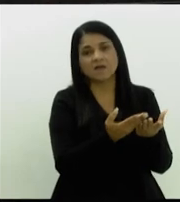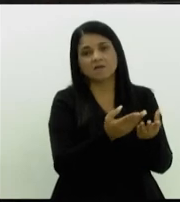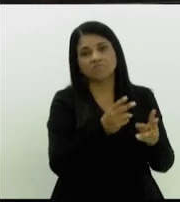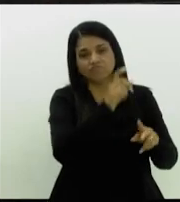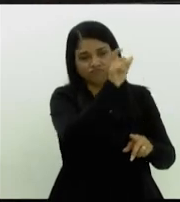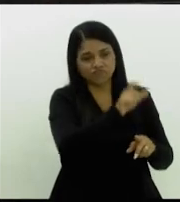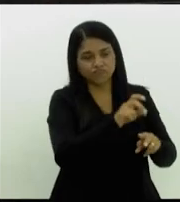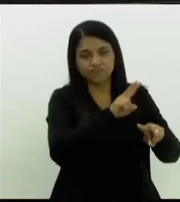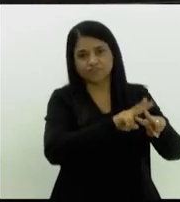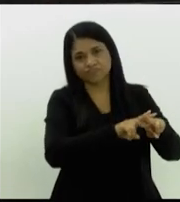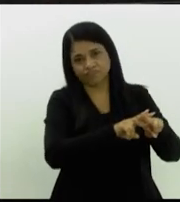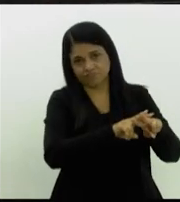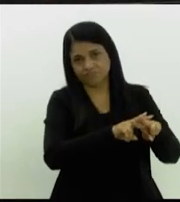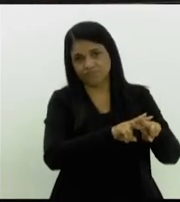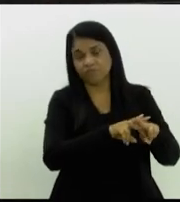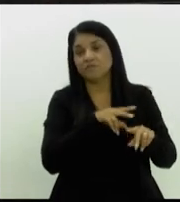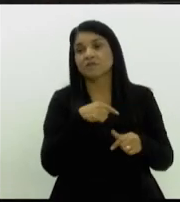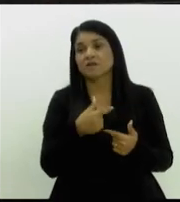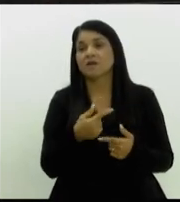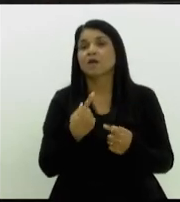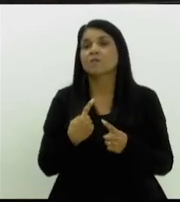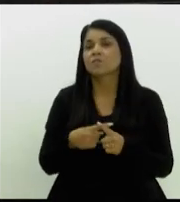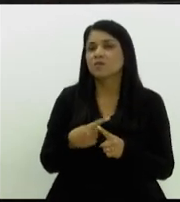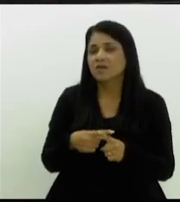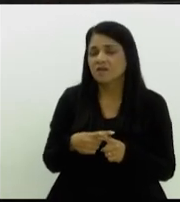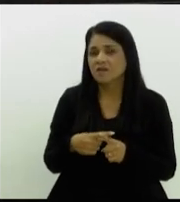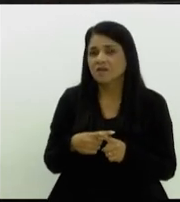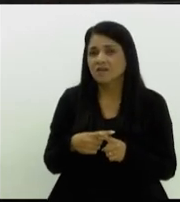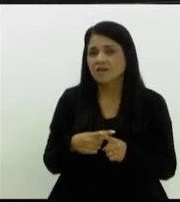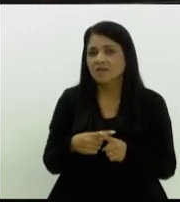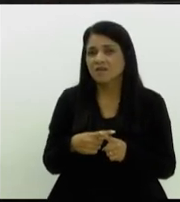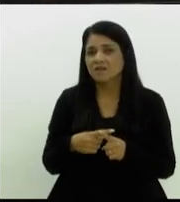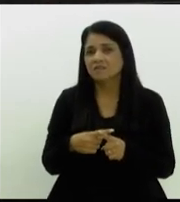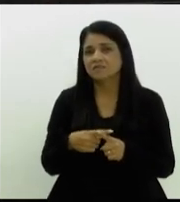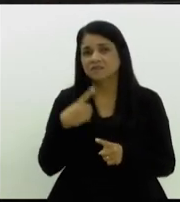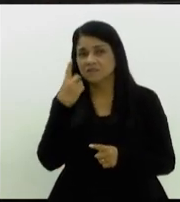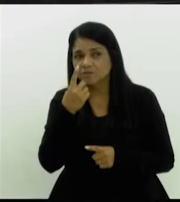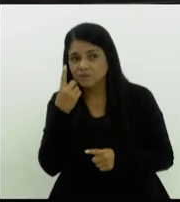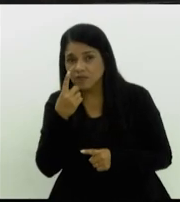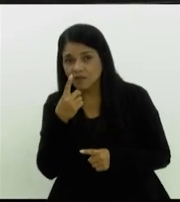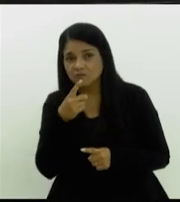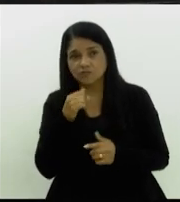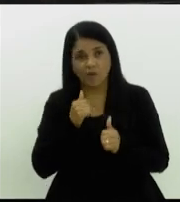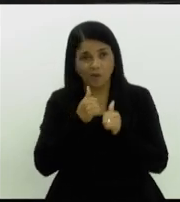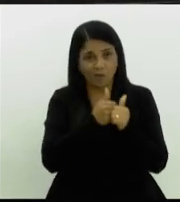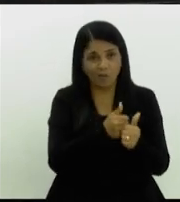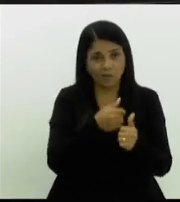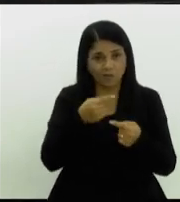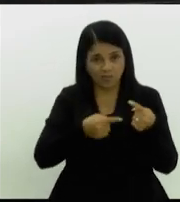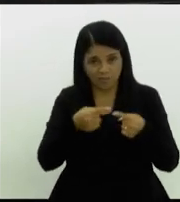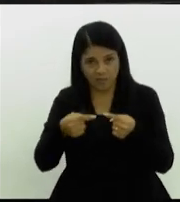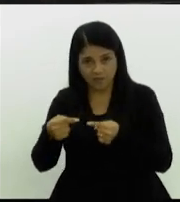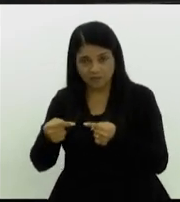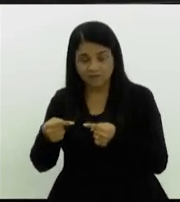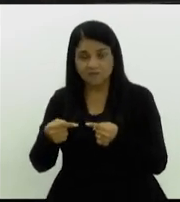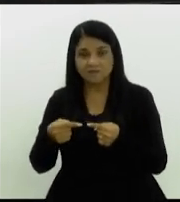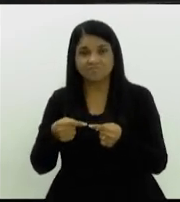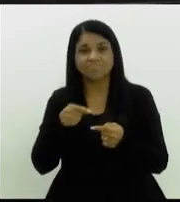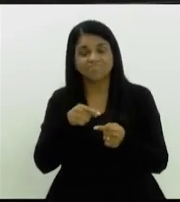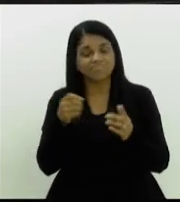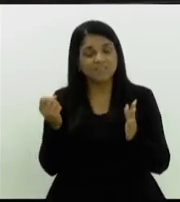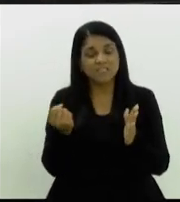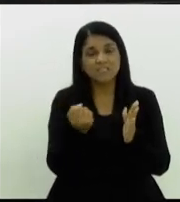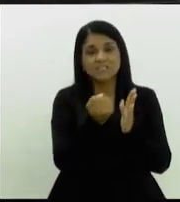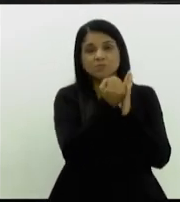aos apenados. E sabe por quê, presidente? Sabe por quê, deputados que acompanham esse debate? Porque ali estava um